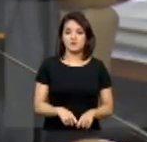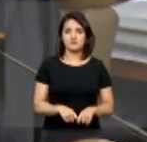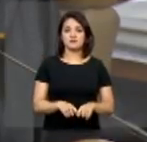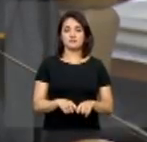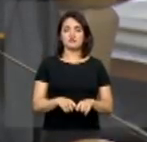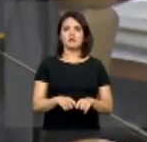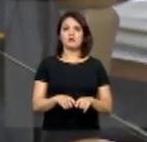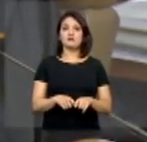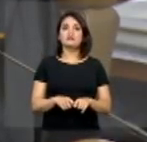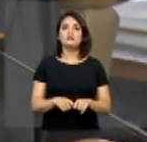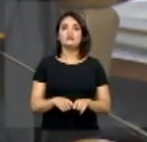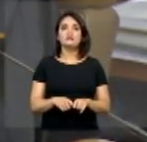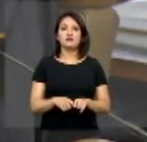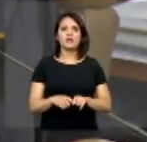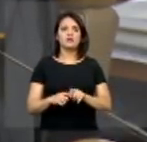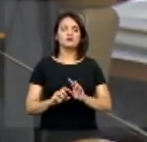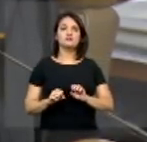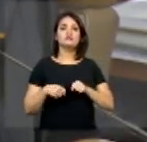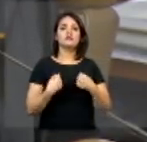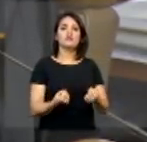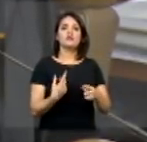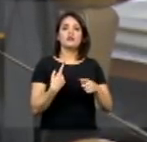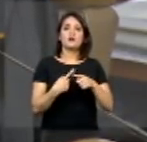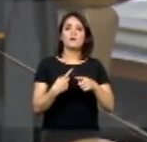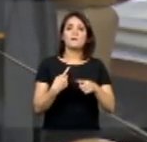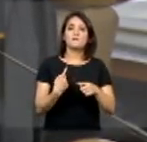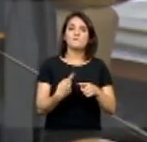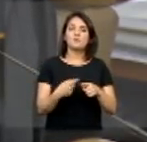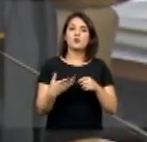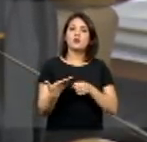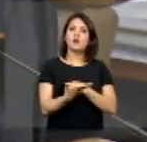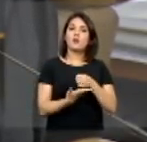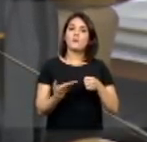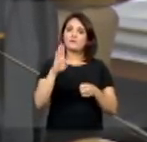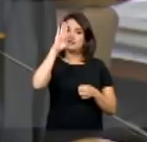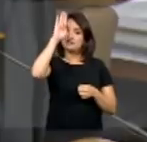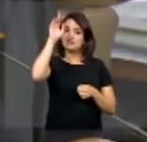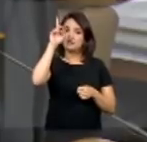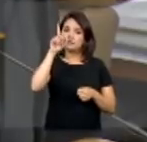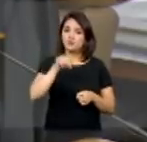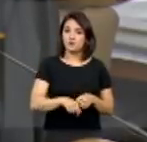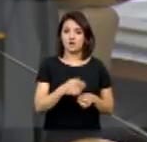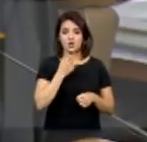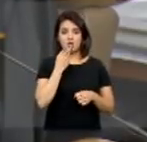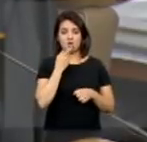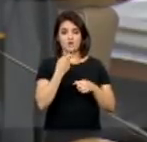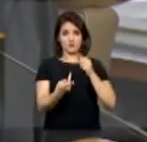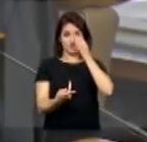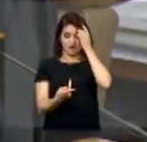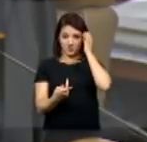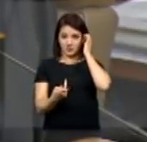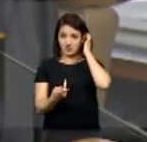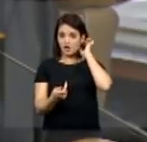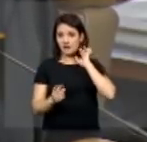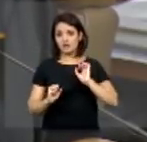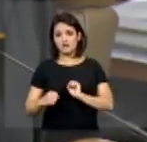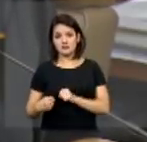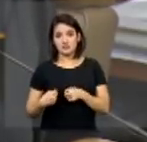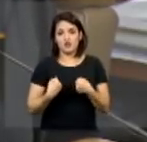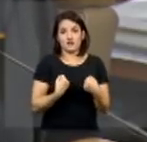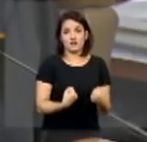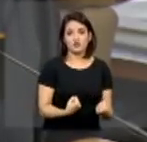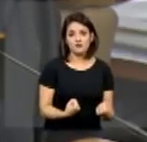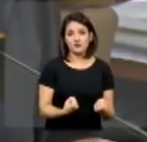de modo que o referido princípio abarca o dizer e o contra dizer diz o referido